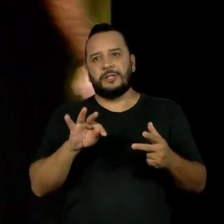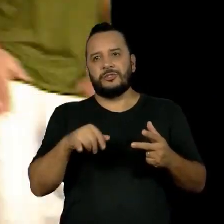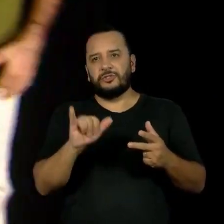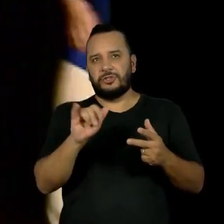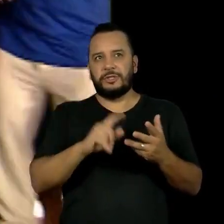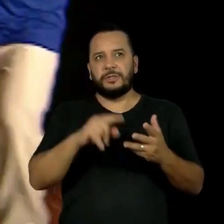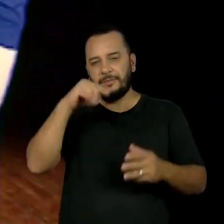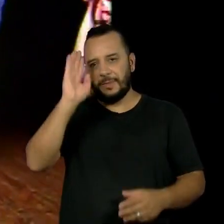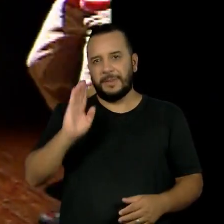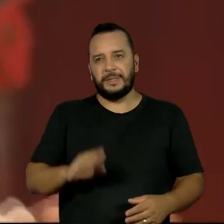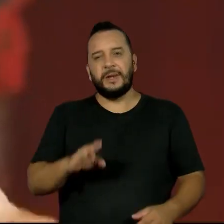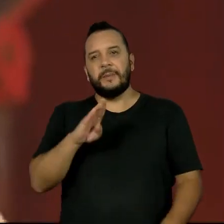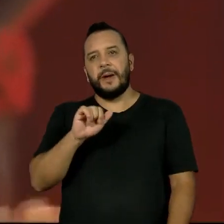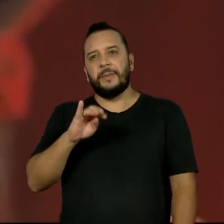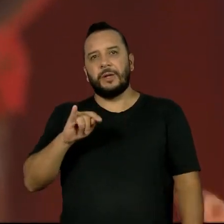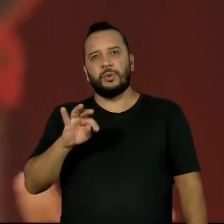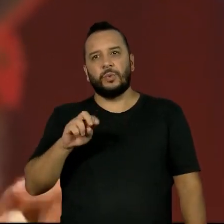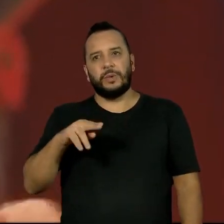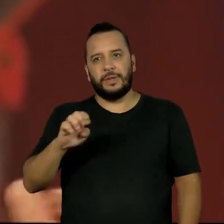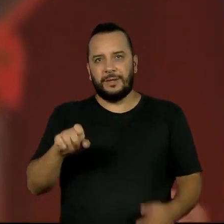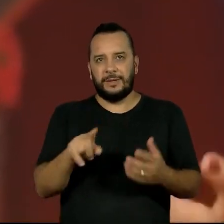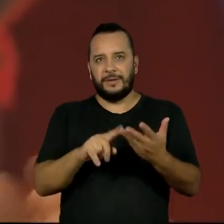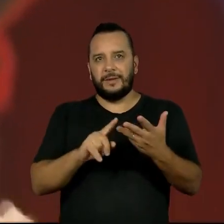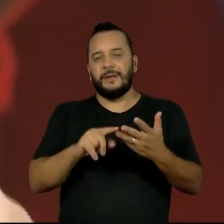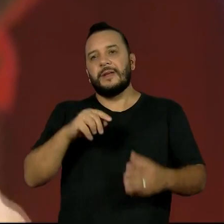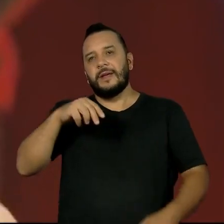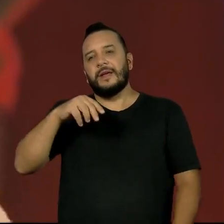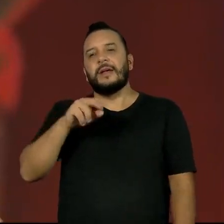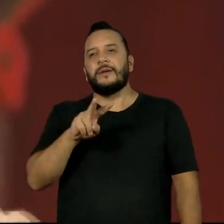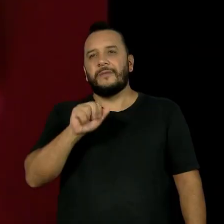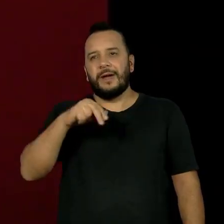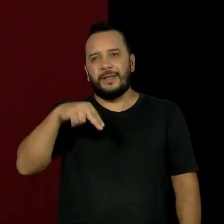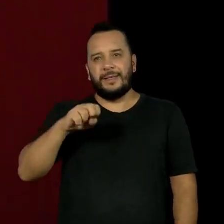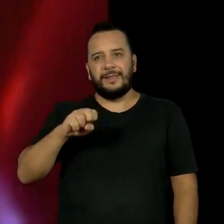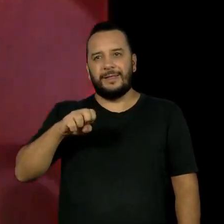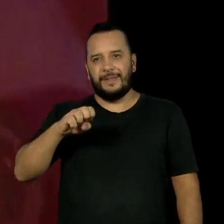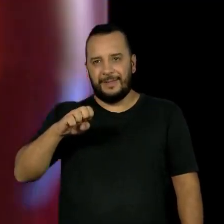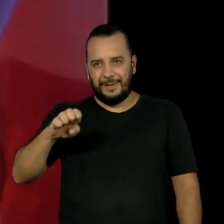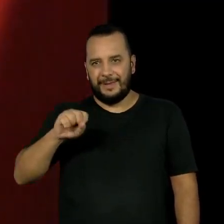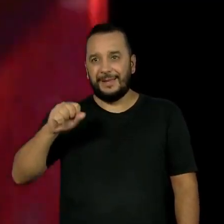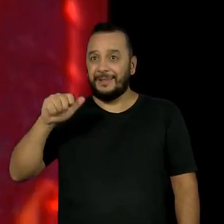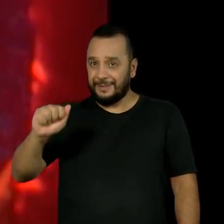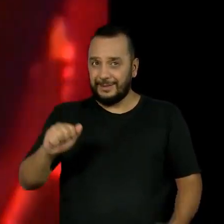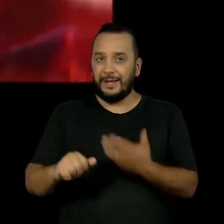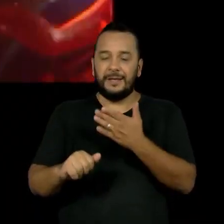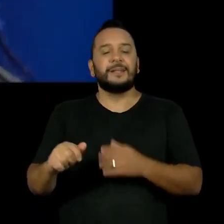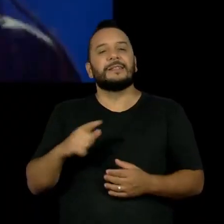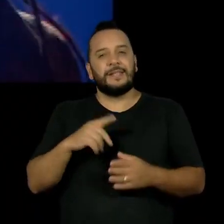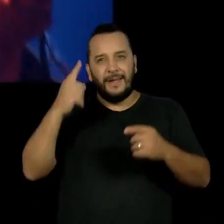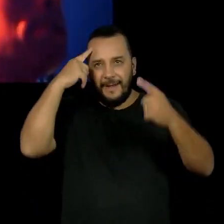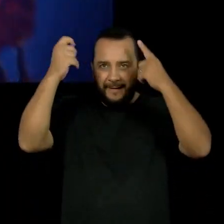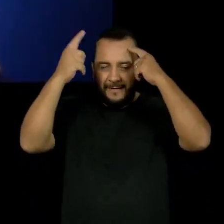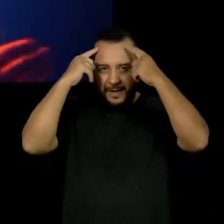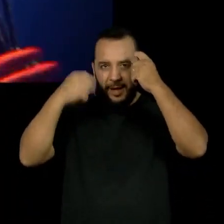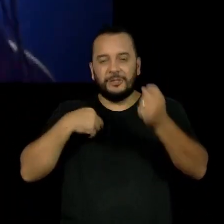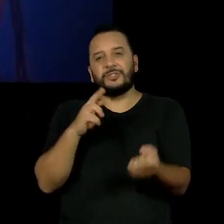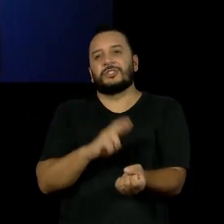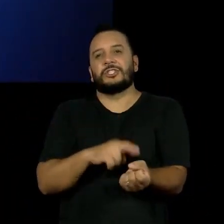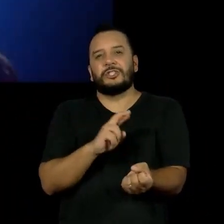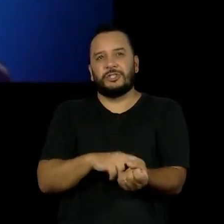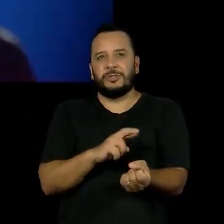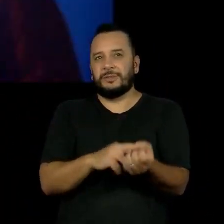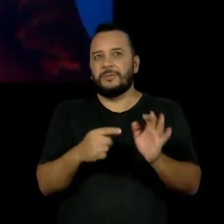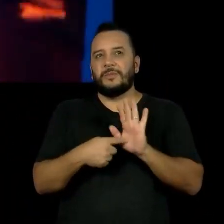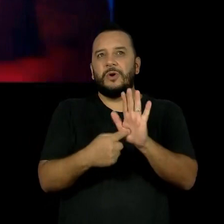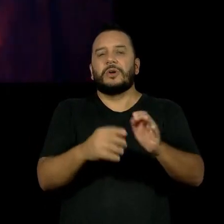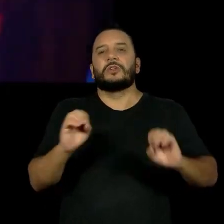brasileiros Barbatuques e Vanessa Moreno, que levam sua criatividade, ritmo e sincronia para os